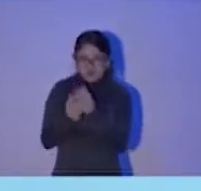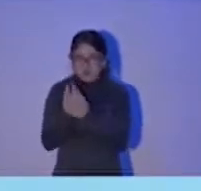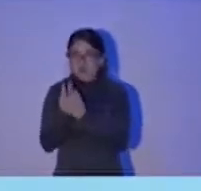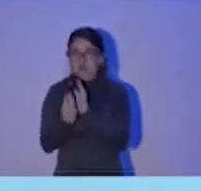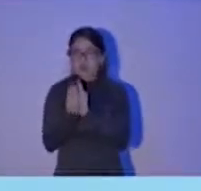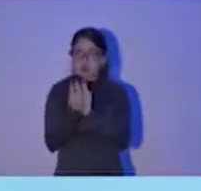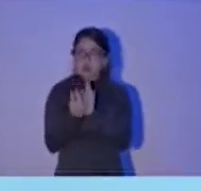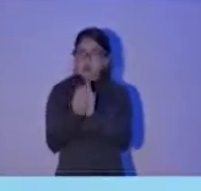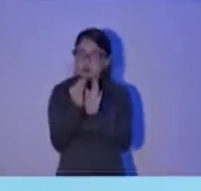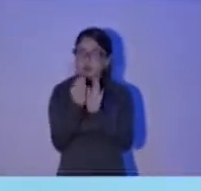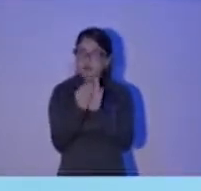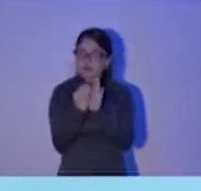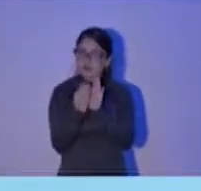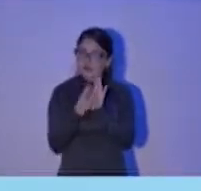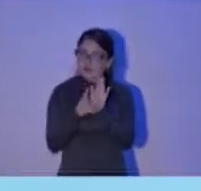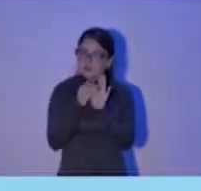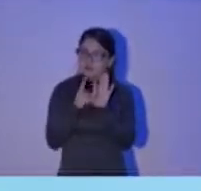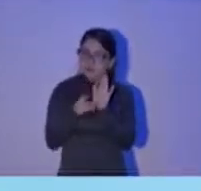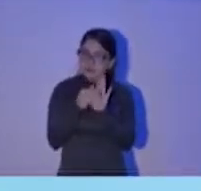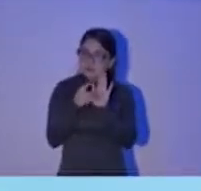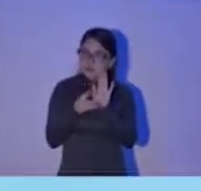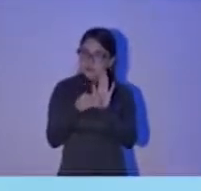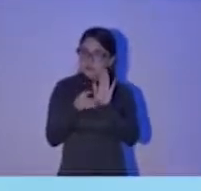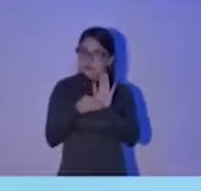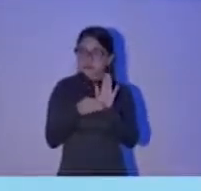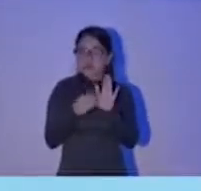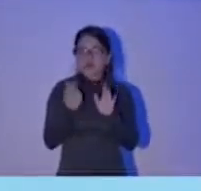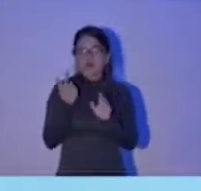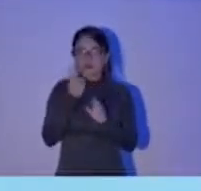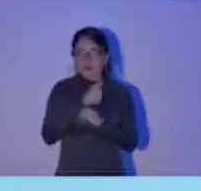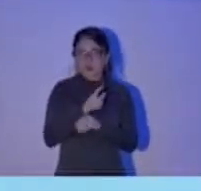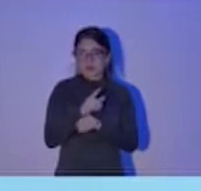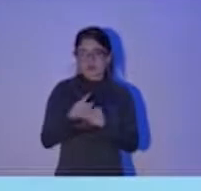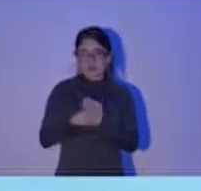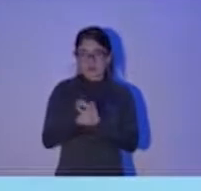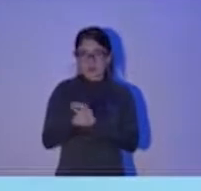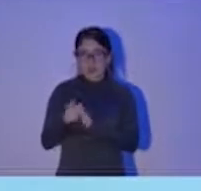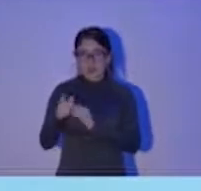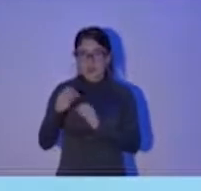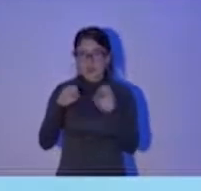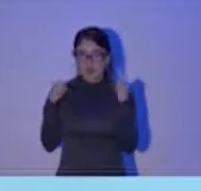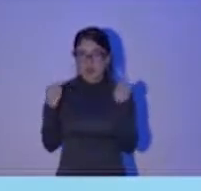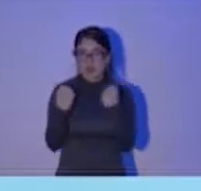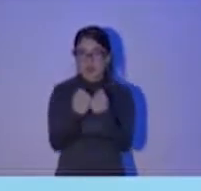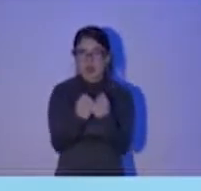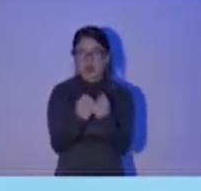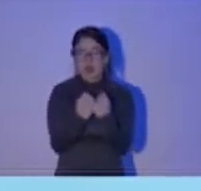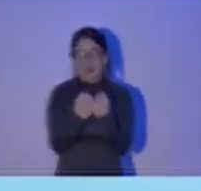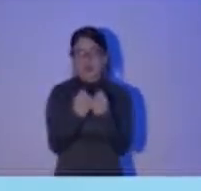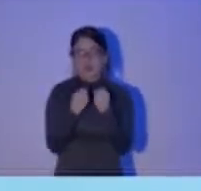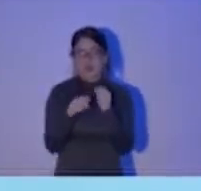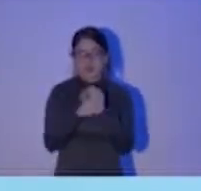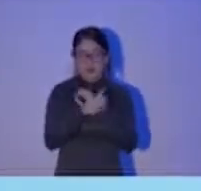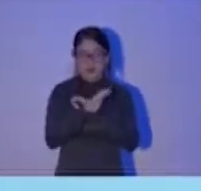até de ter recursos do próprio PROBNCC para a realização de seminários. Municípios e